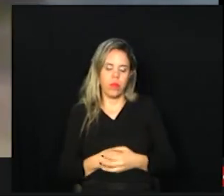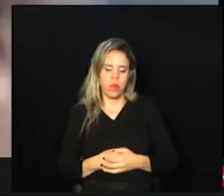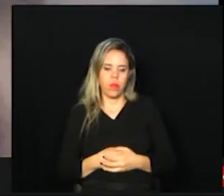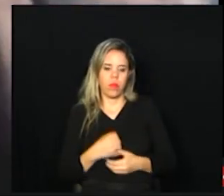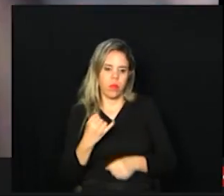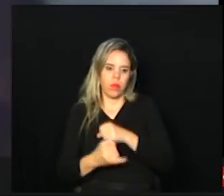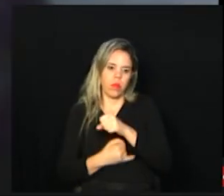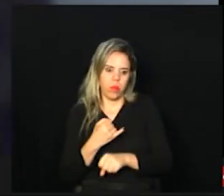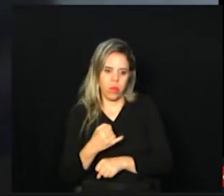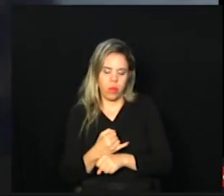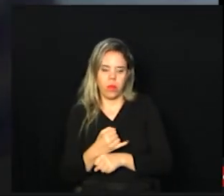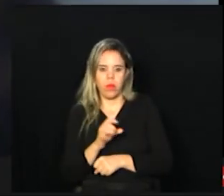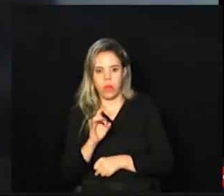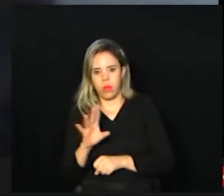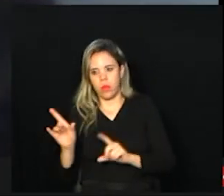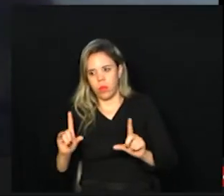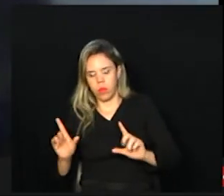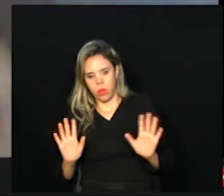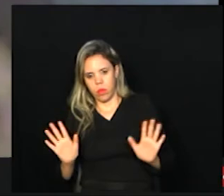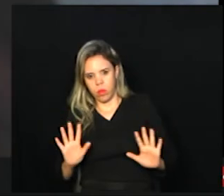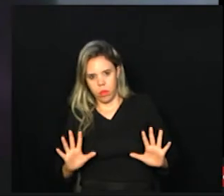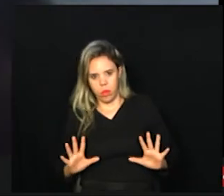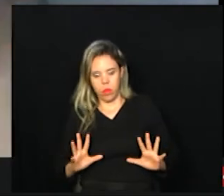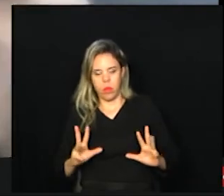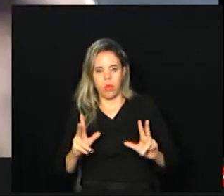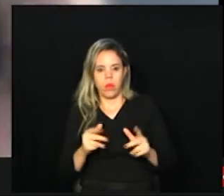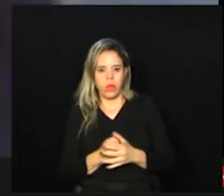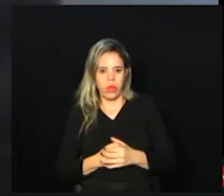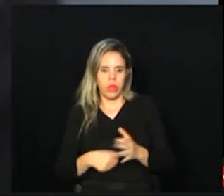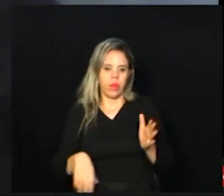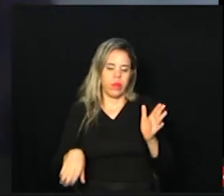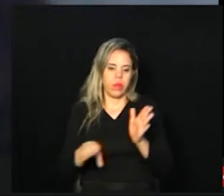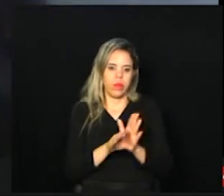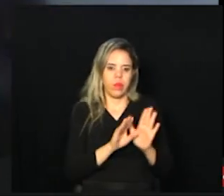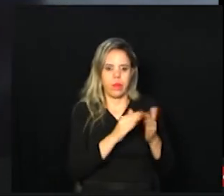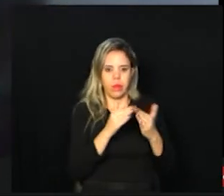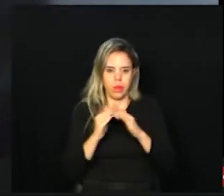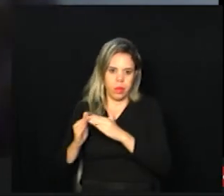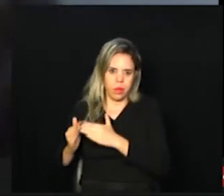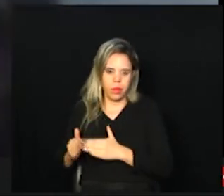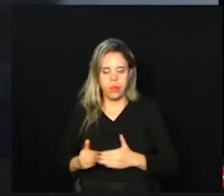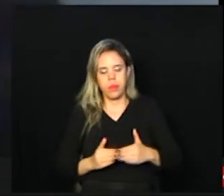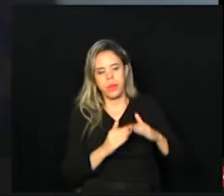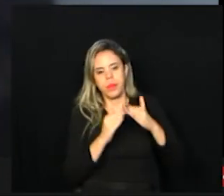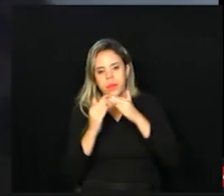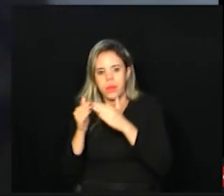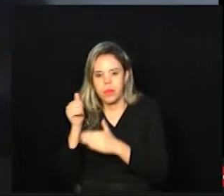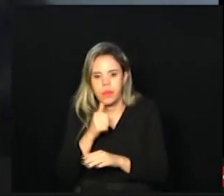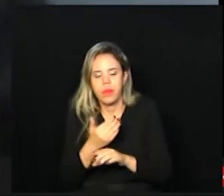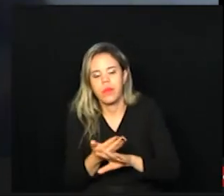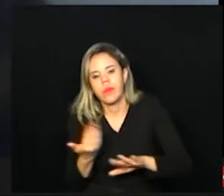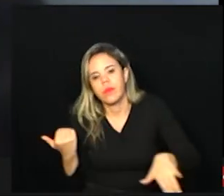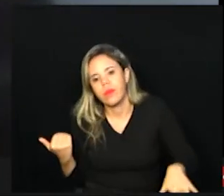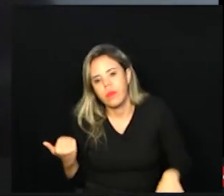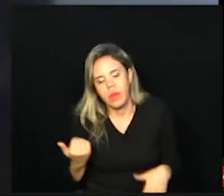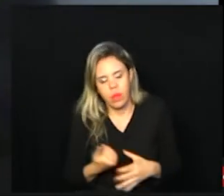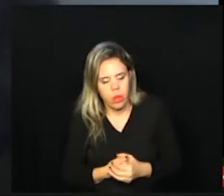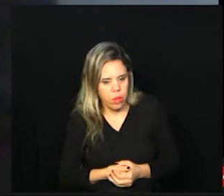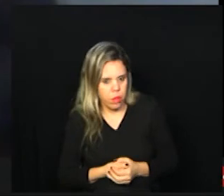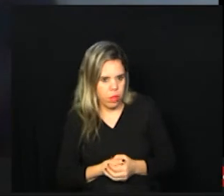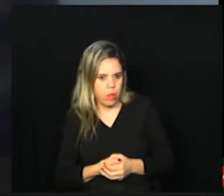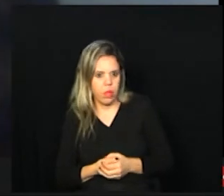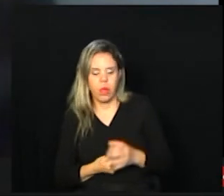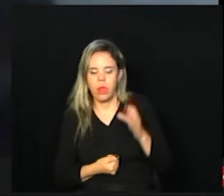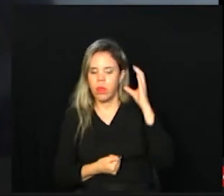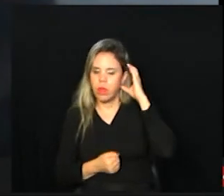internet, só aquela que tem acesso à televisão. Não, mas no todo, para chegar na periferia, para chegar naquelas mulheres que estão afastadas, porque o rádio é um instrumento que